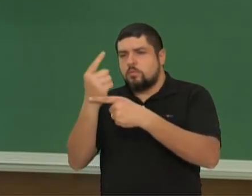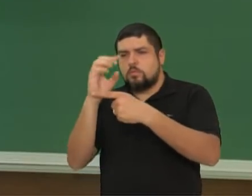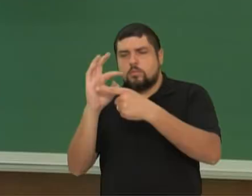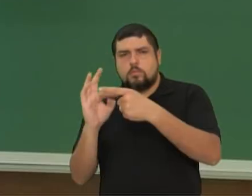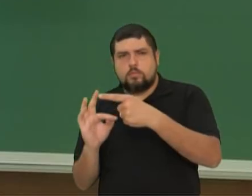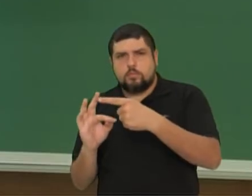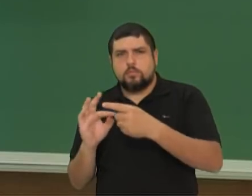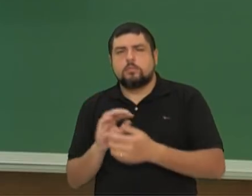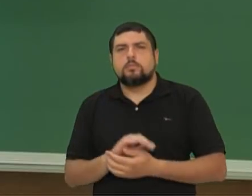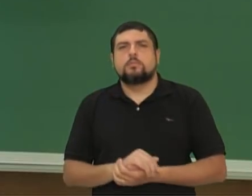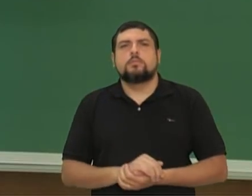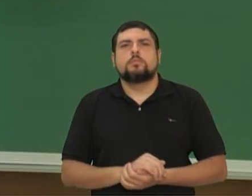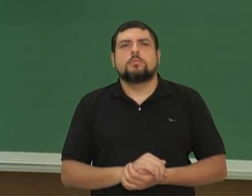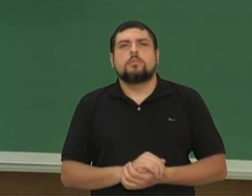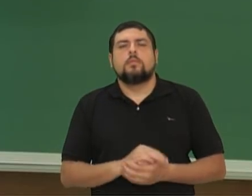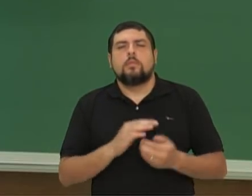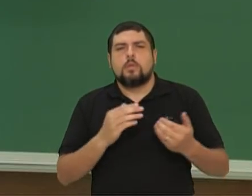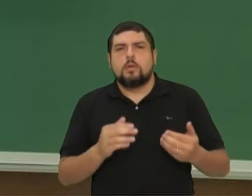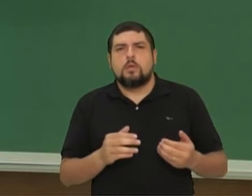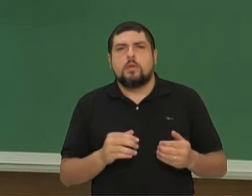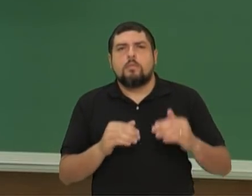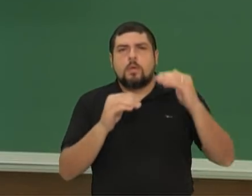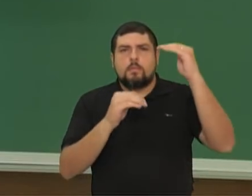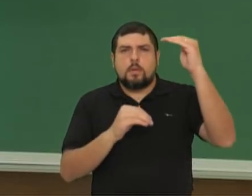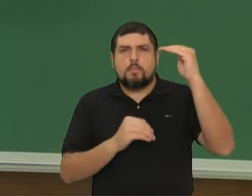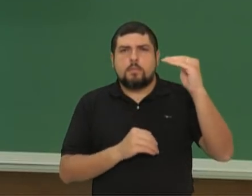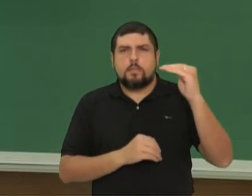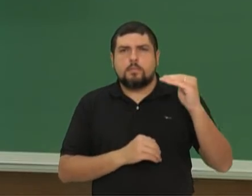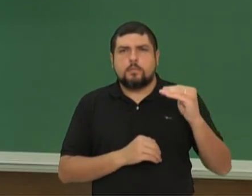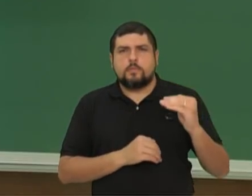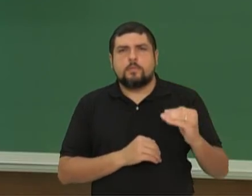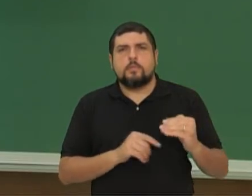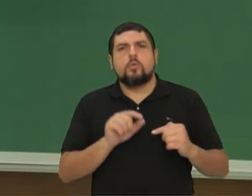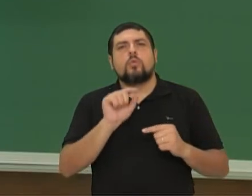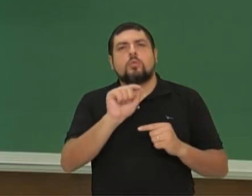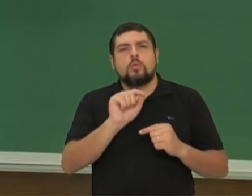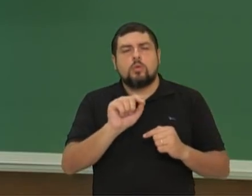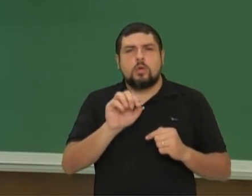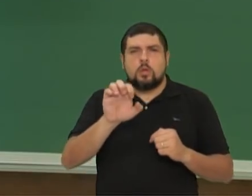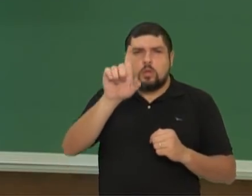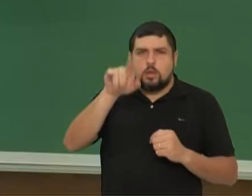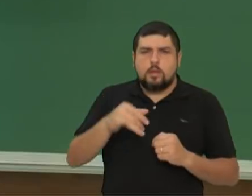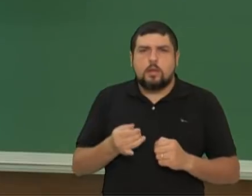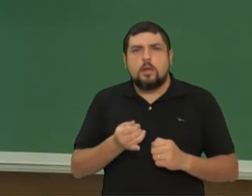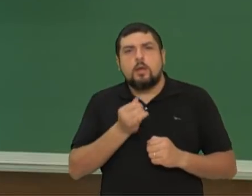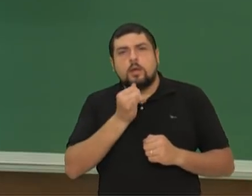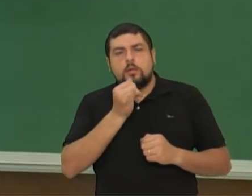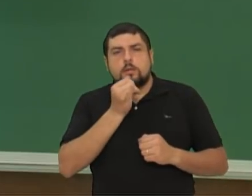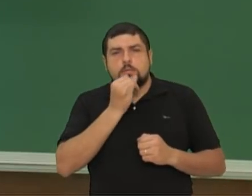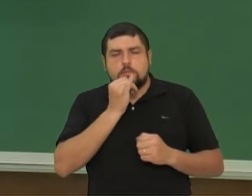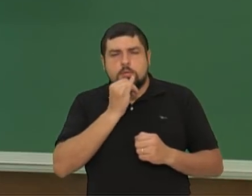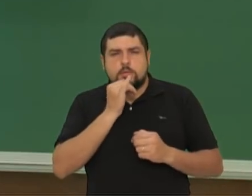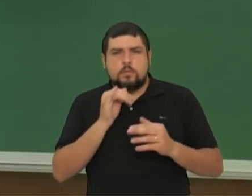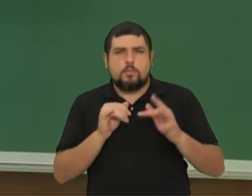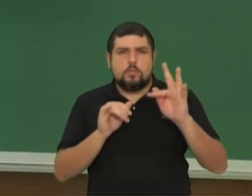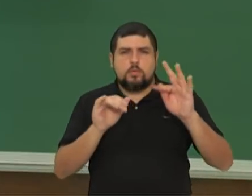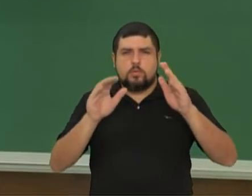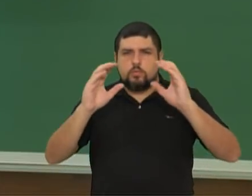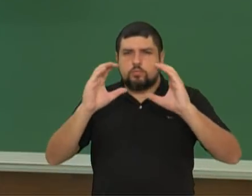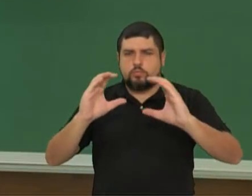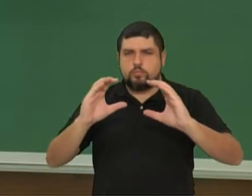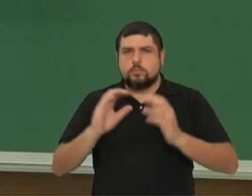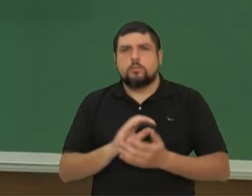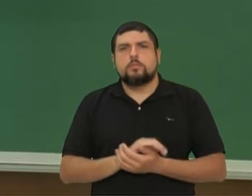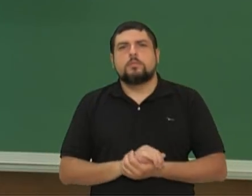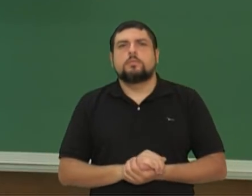expoente. Todas essas funções são exemplos de funções exponenciais,